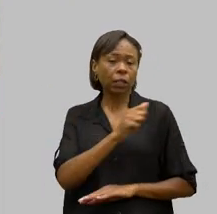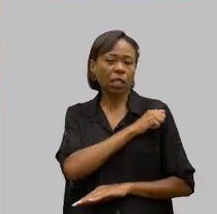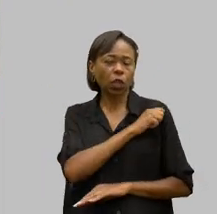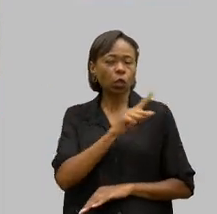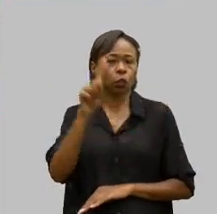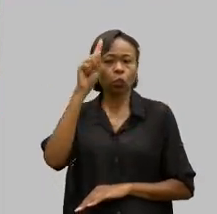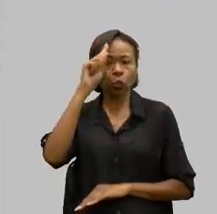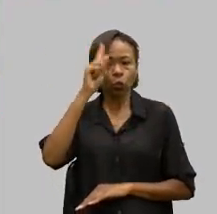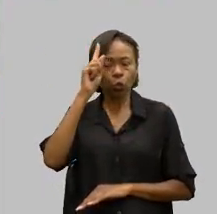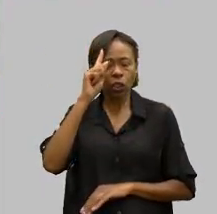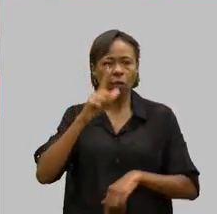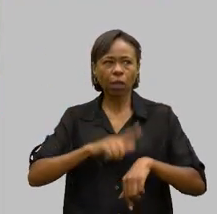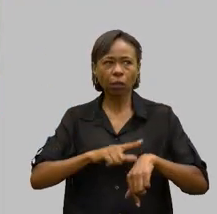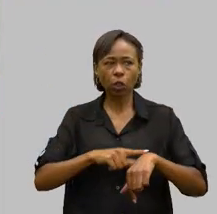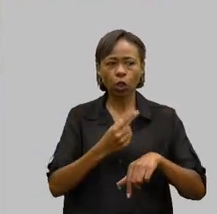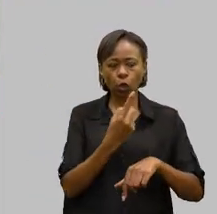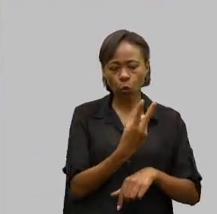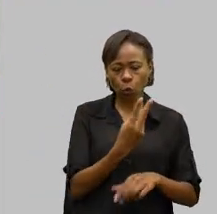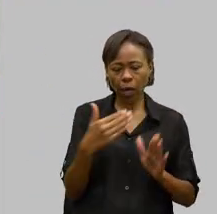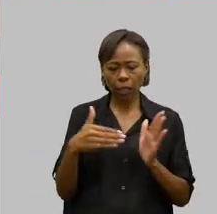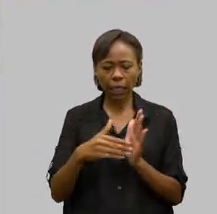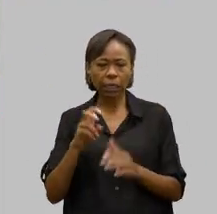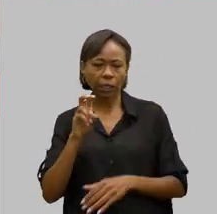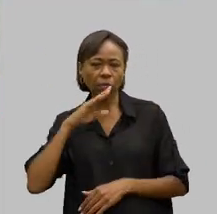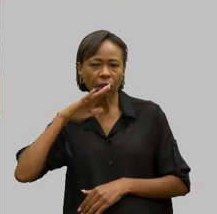engano, no horário de duas até as 17 horas,